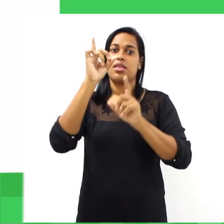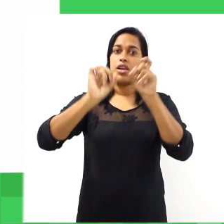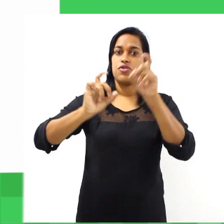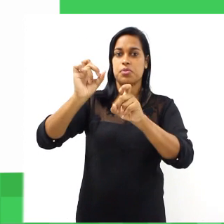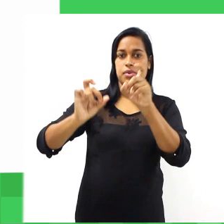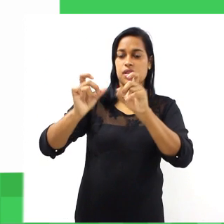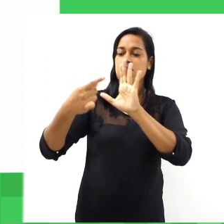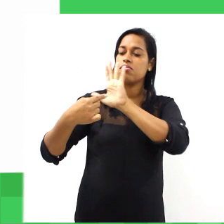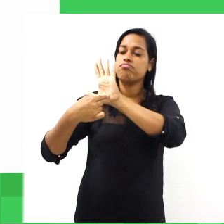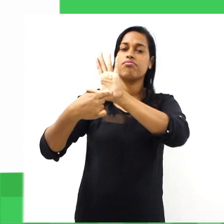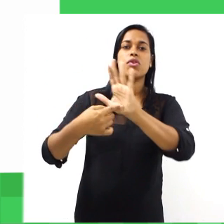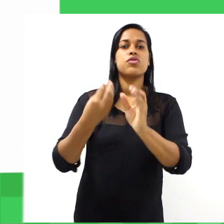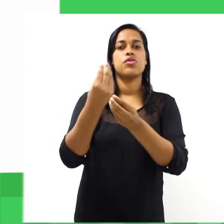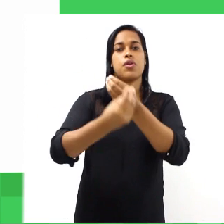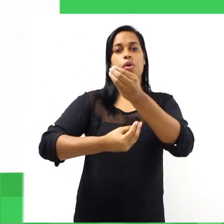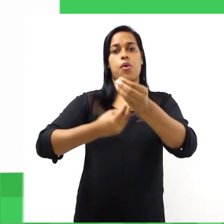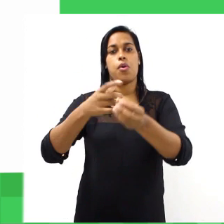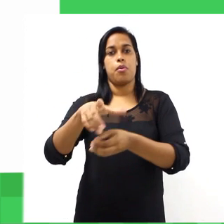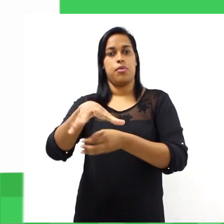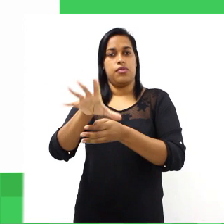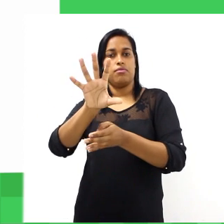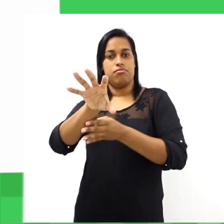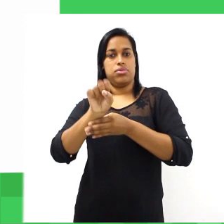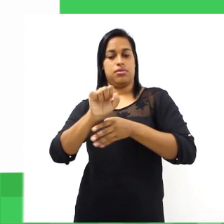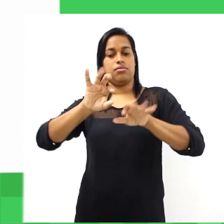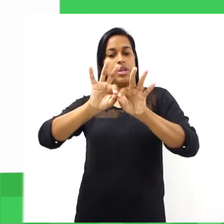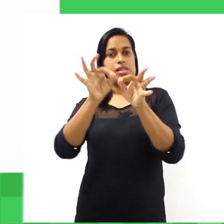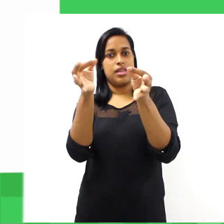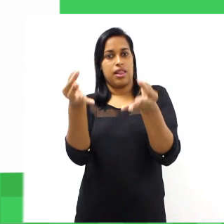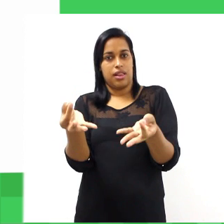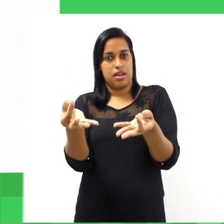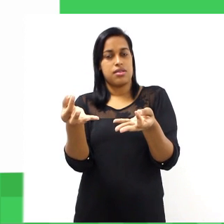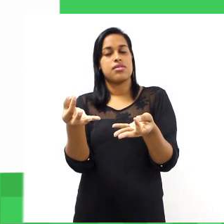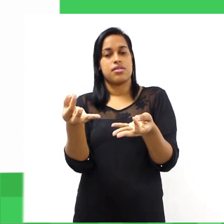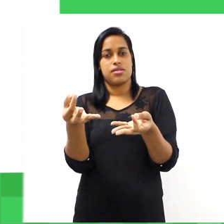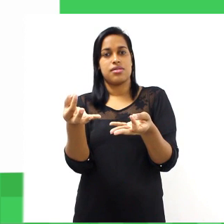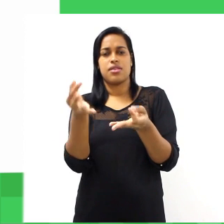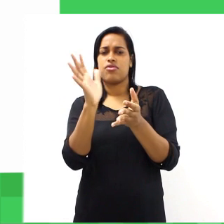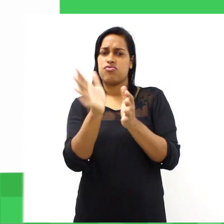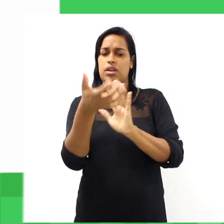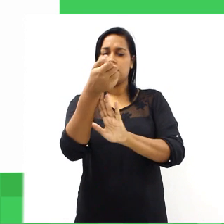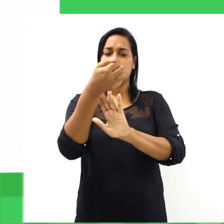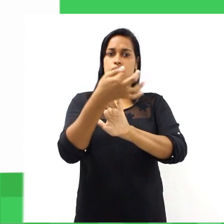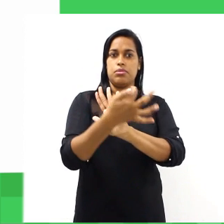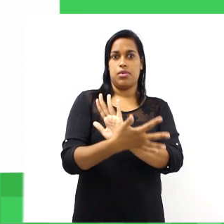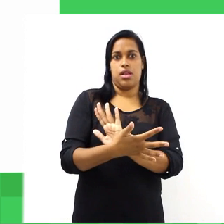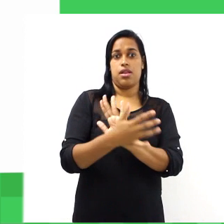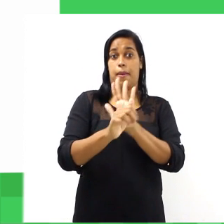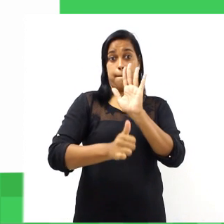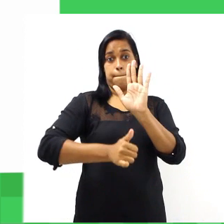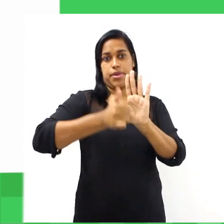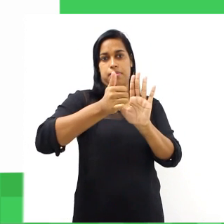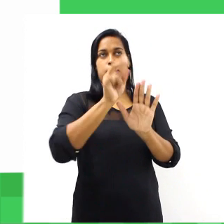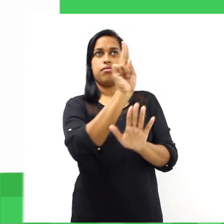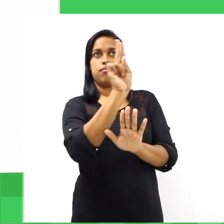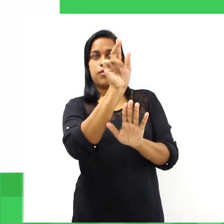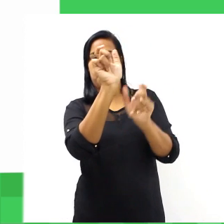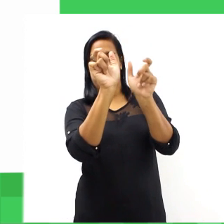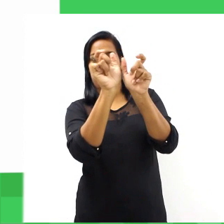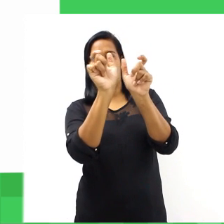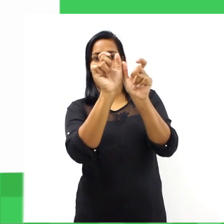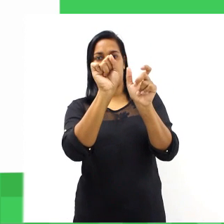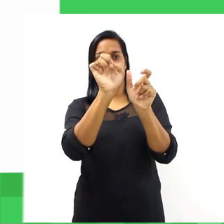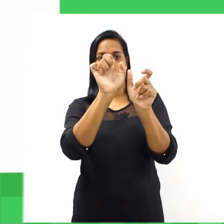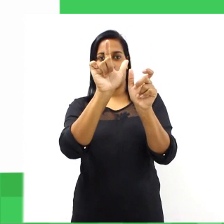deseja recuperar. Sua sintaxe simplificada é dada. Então a gente pode ver aqui. Primeiro, você coloca a palavra select, você escreve